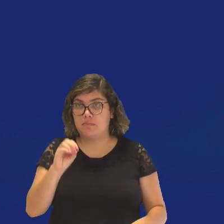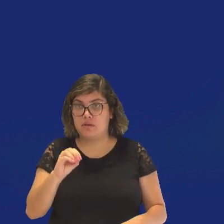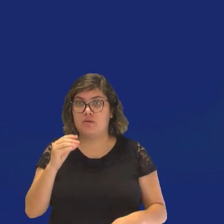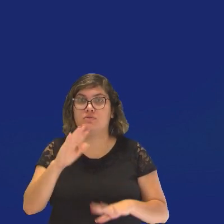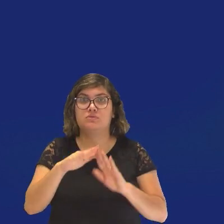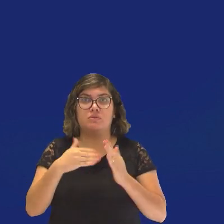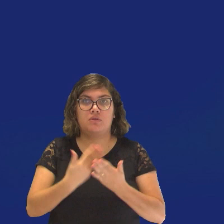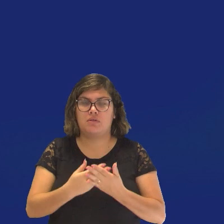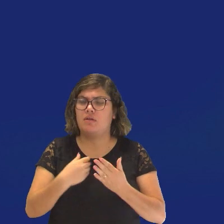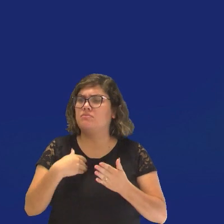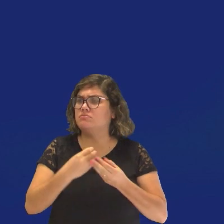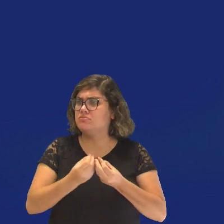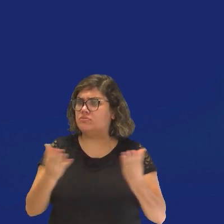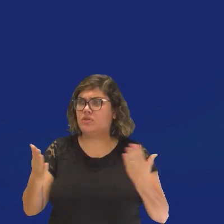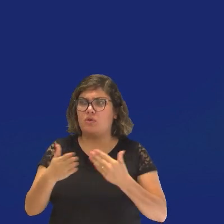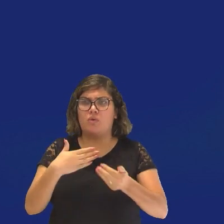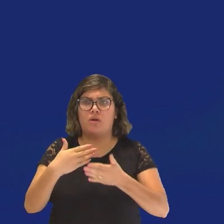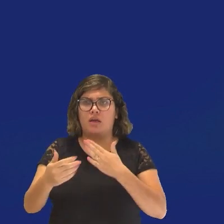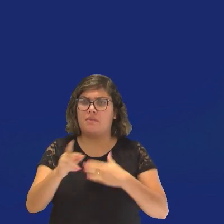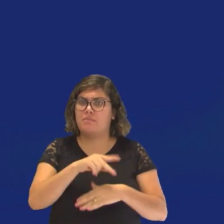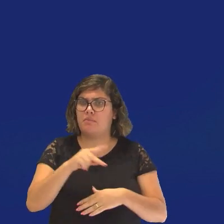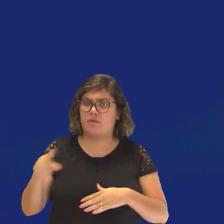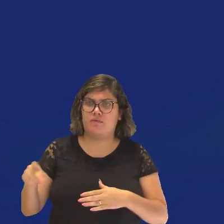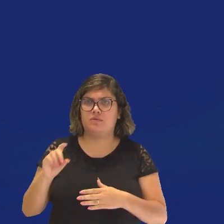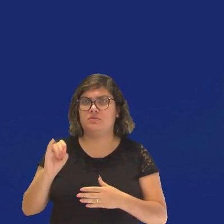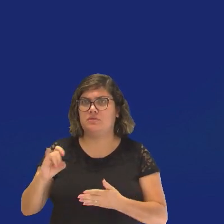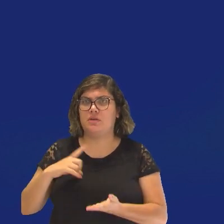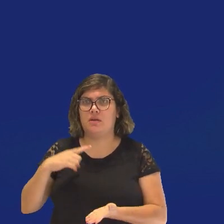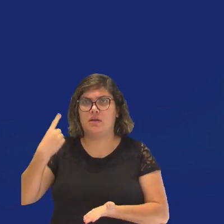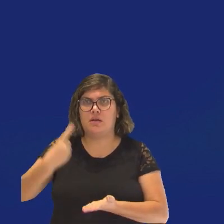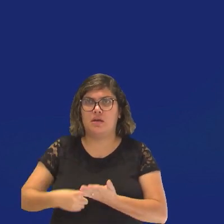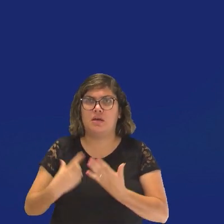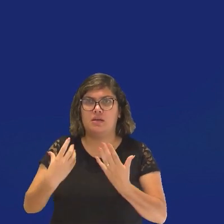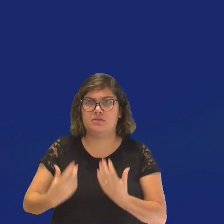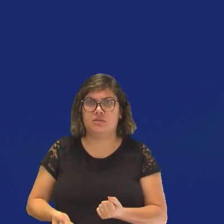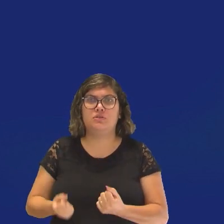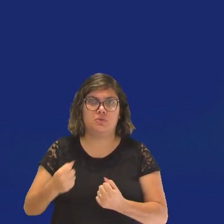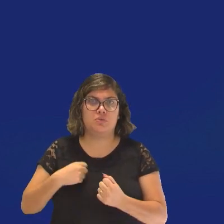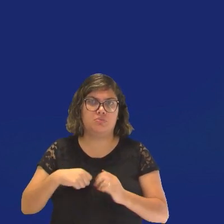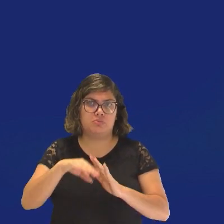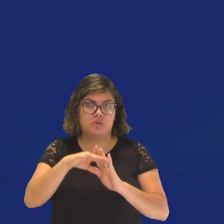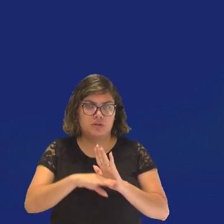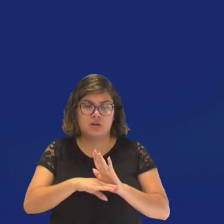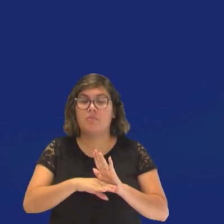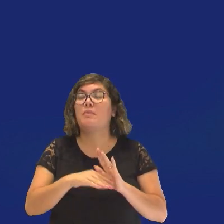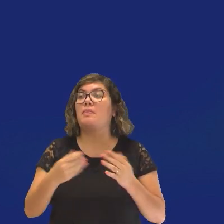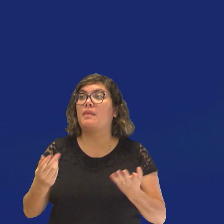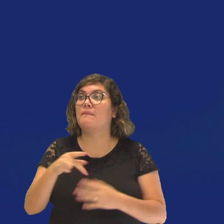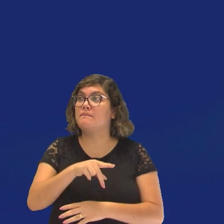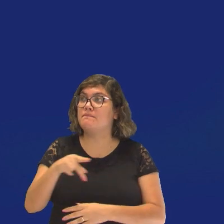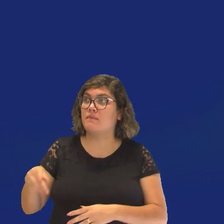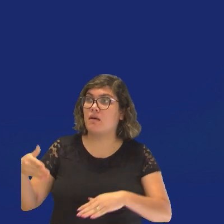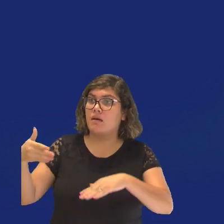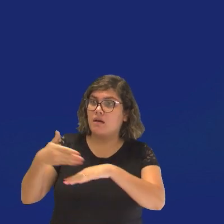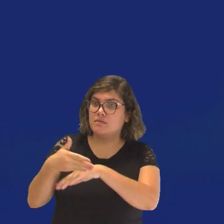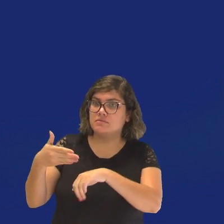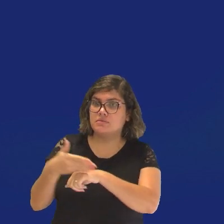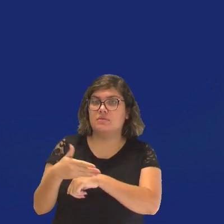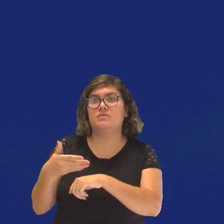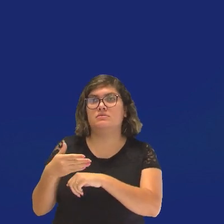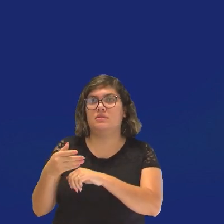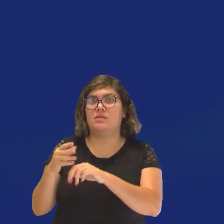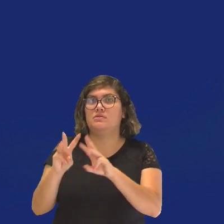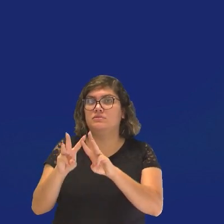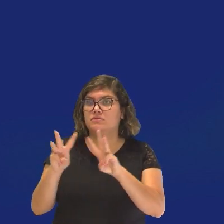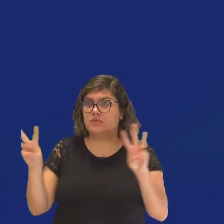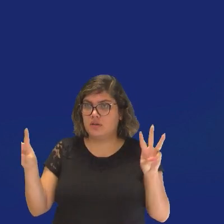qualquer professor, independentemente de adesão ao programa Tempo de Aprender. O professor acessa o